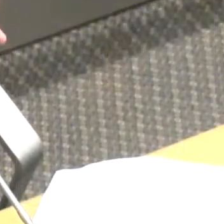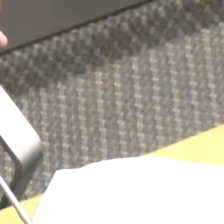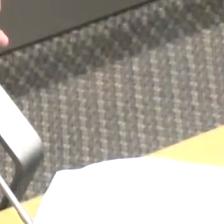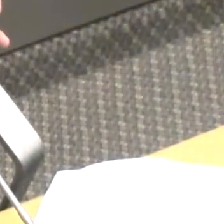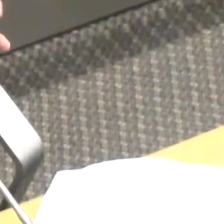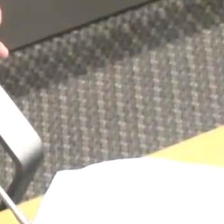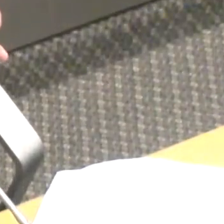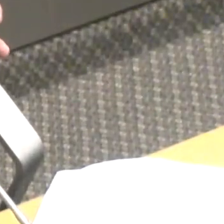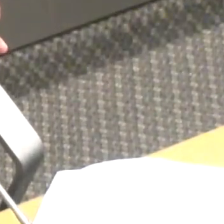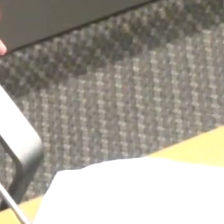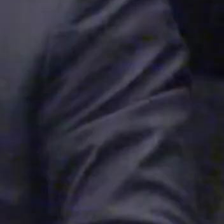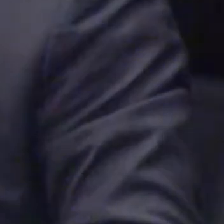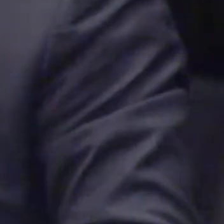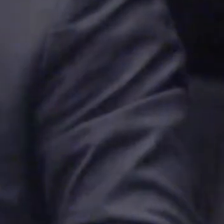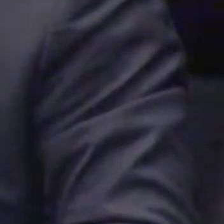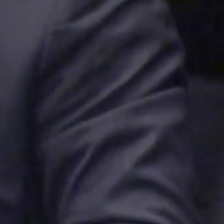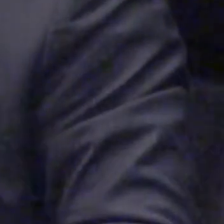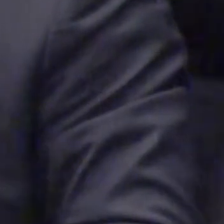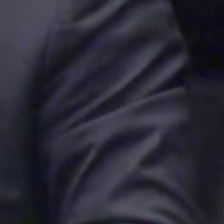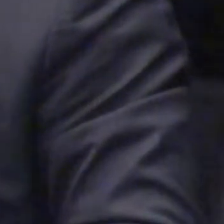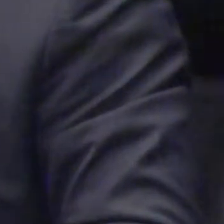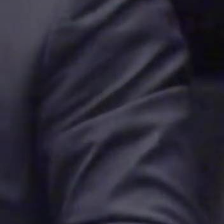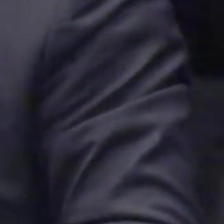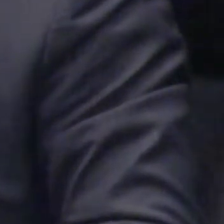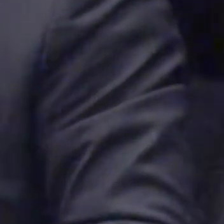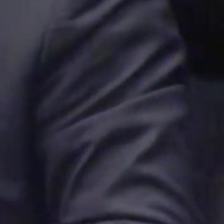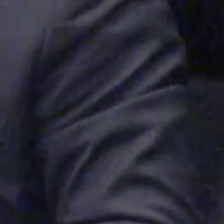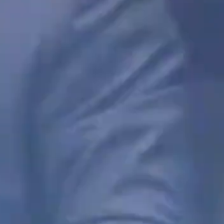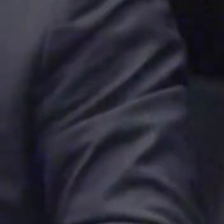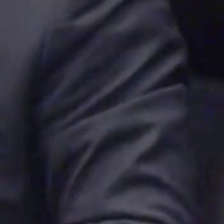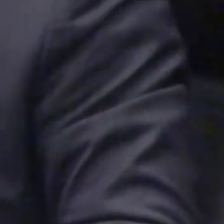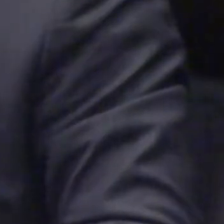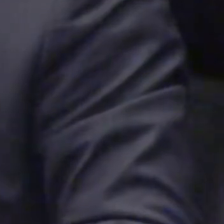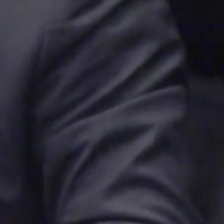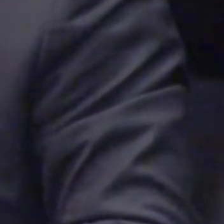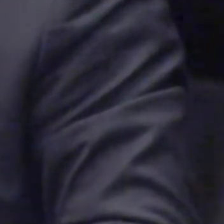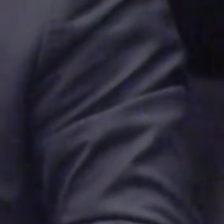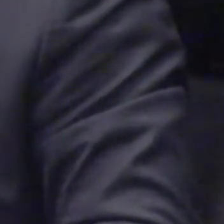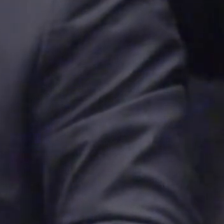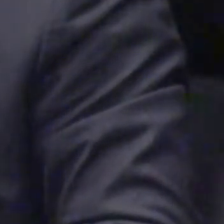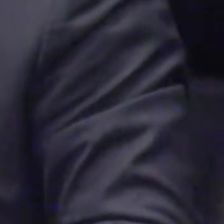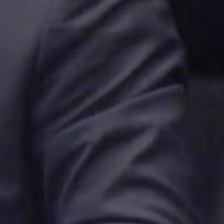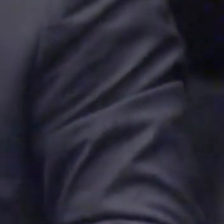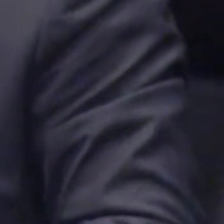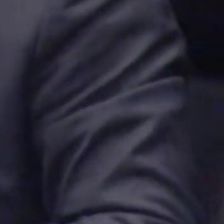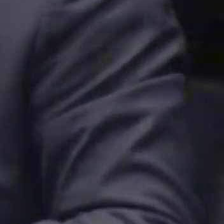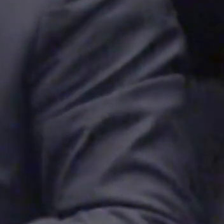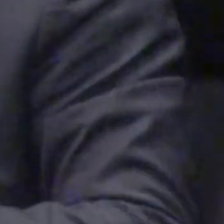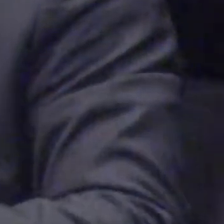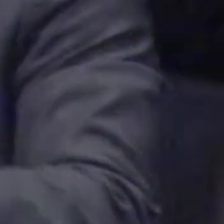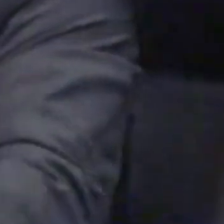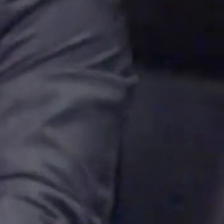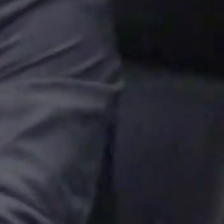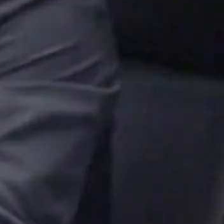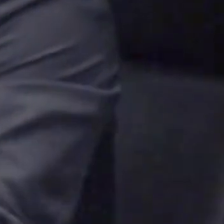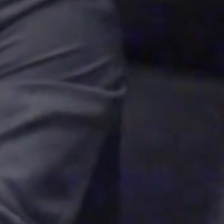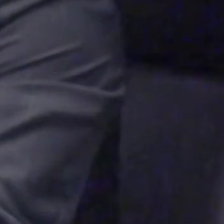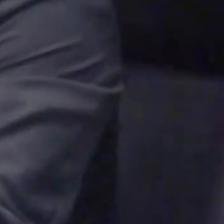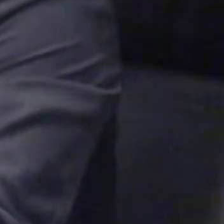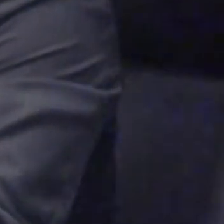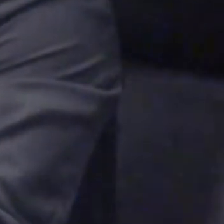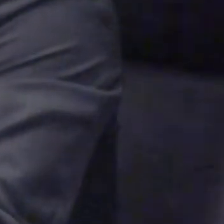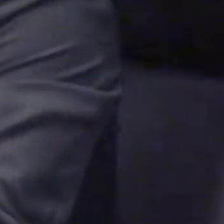EMAP tem a propriedade ou domínio útil de bens imóveis do Estado do Maranhão deste